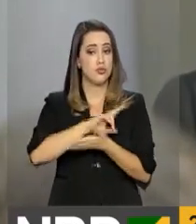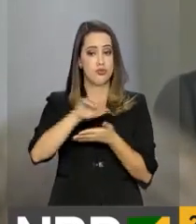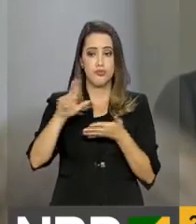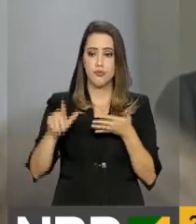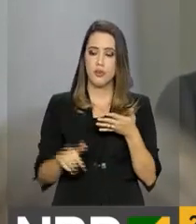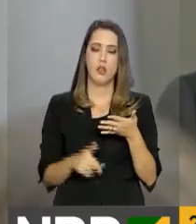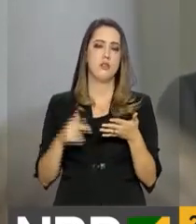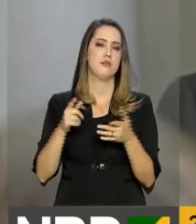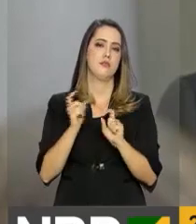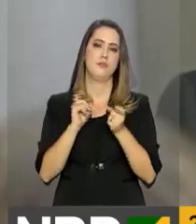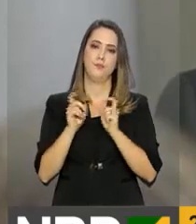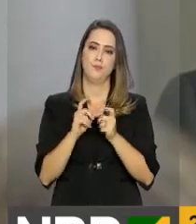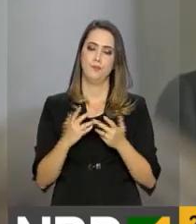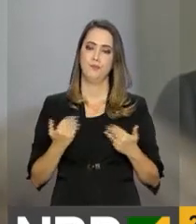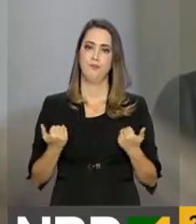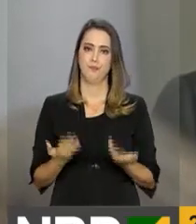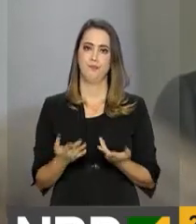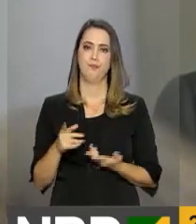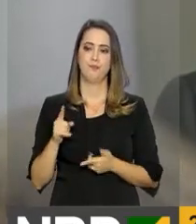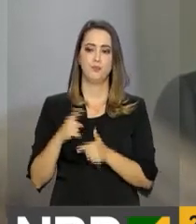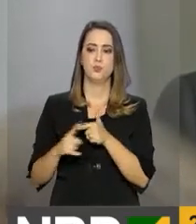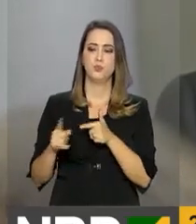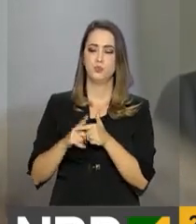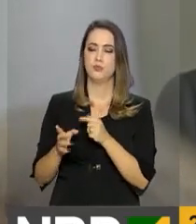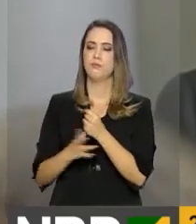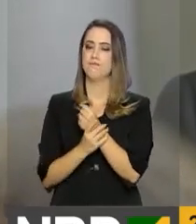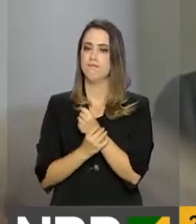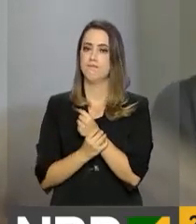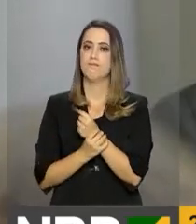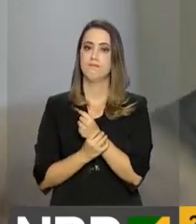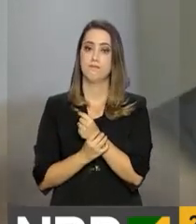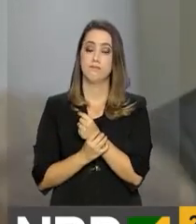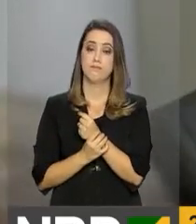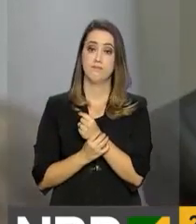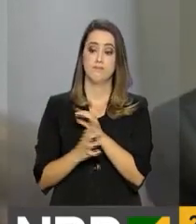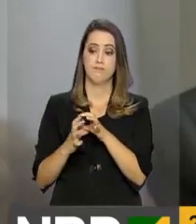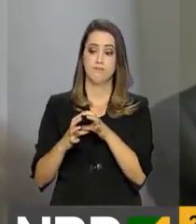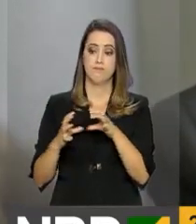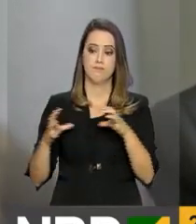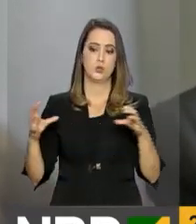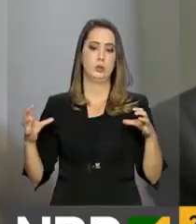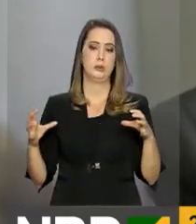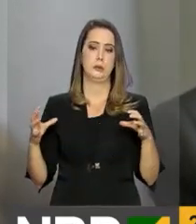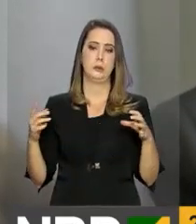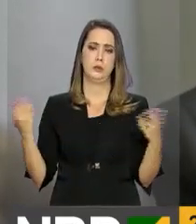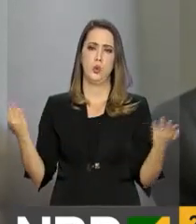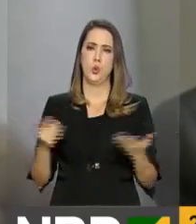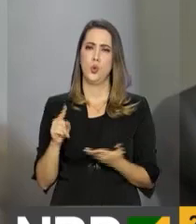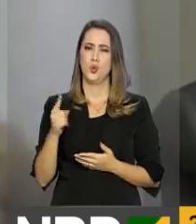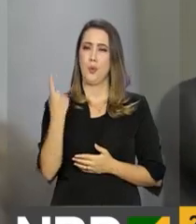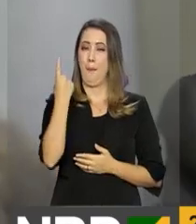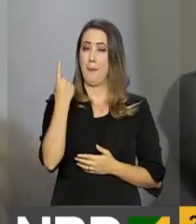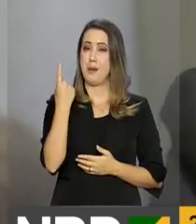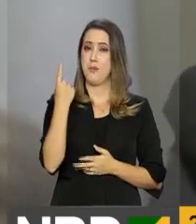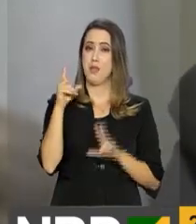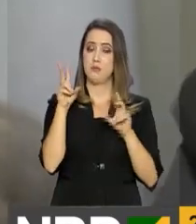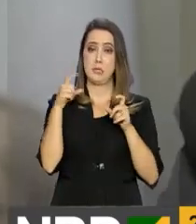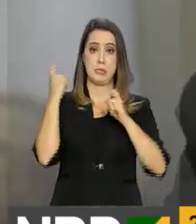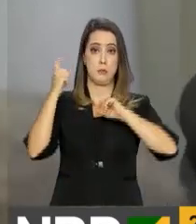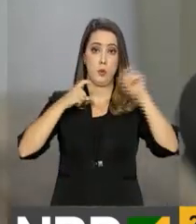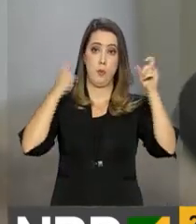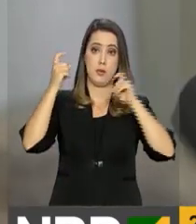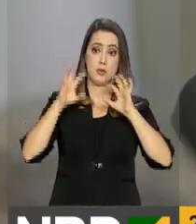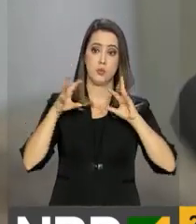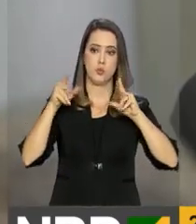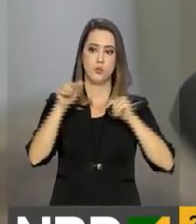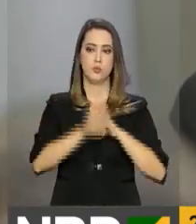de valores administrativos. E a questão da segurança ganhou uma tal projeção que hoje é o primeiro tópico nas preocupações